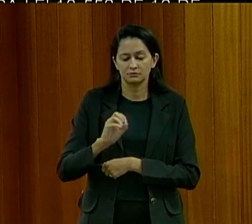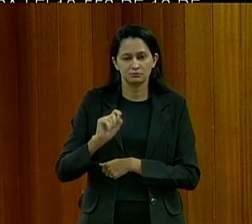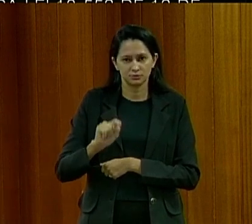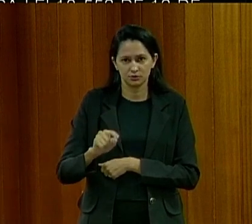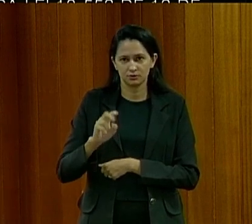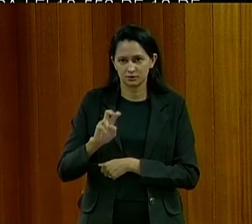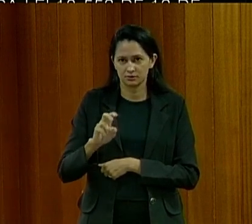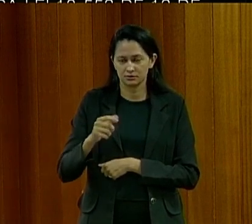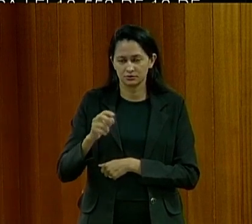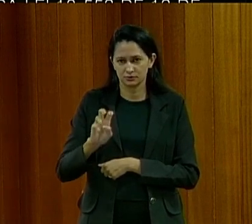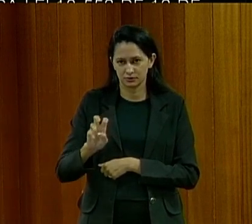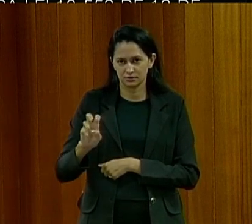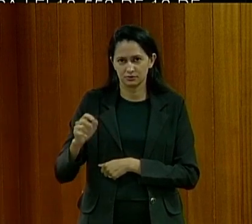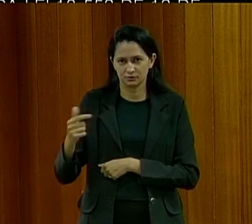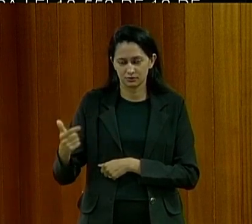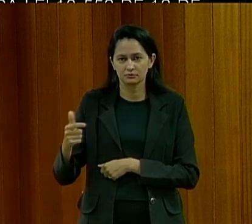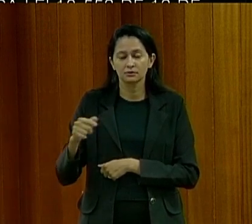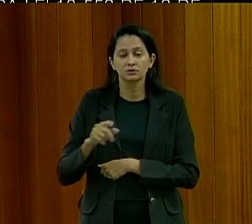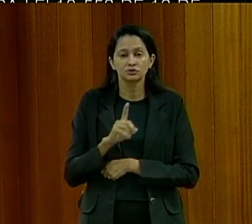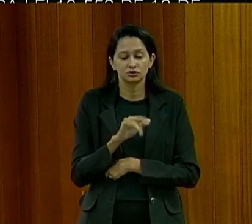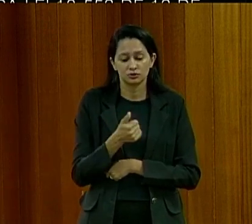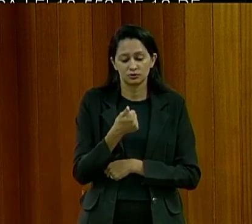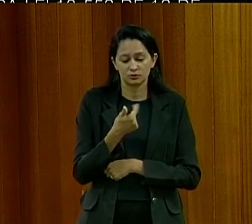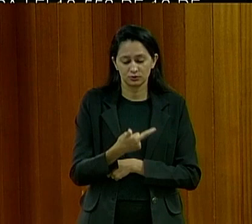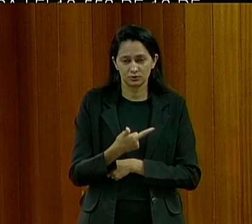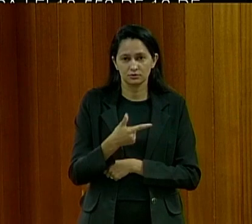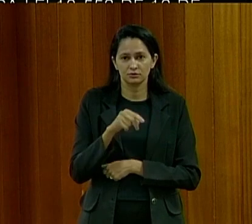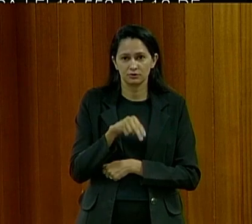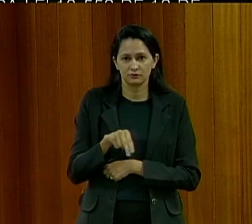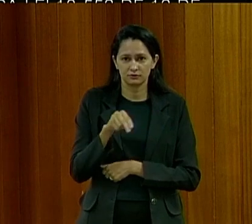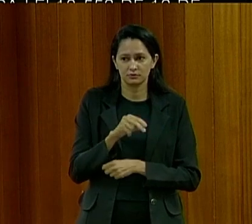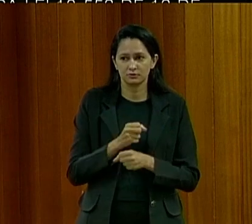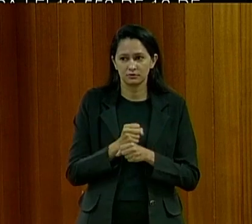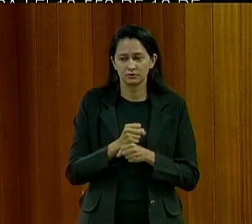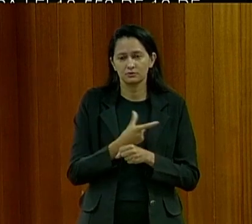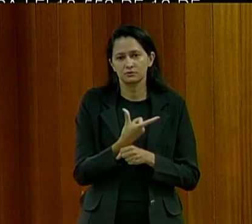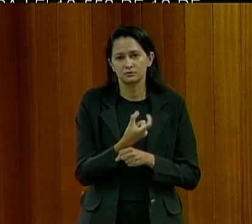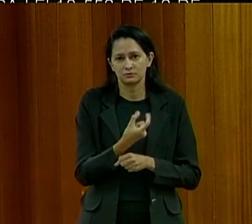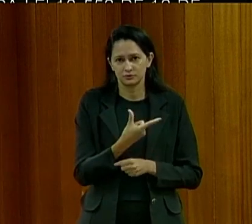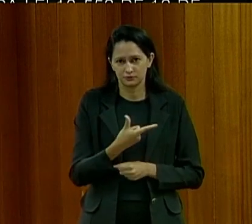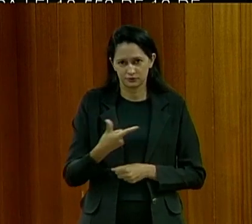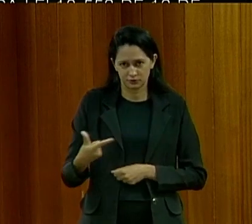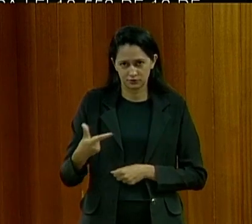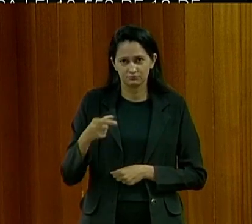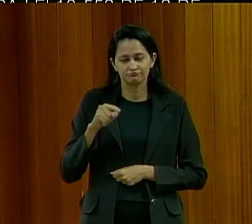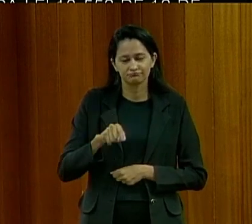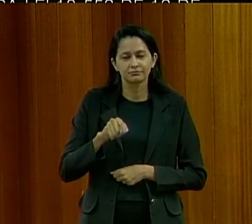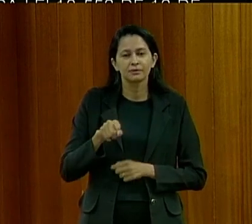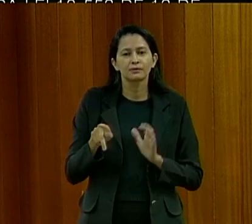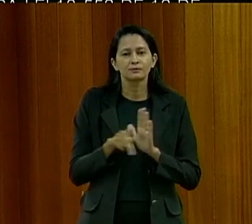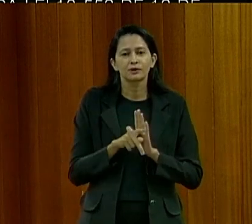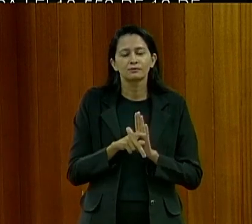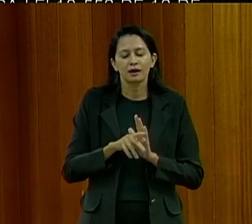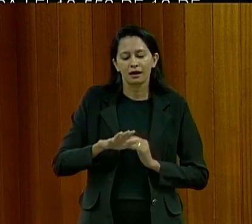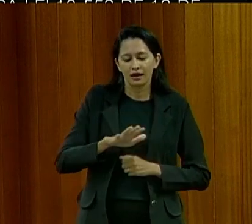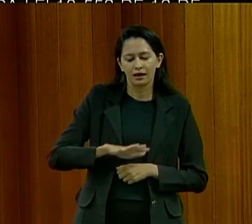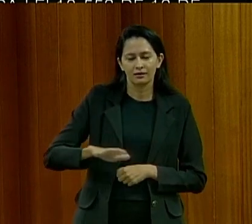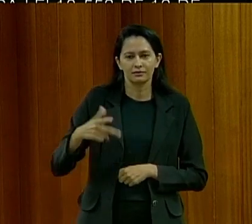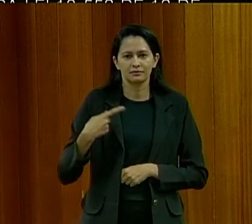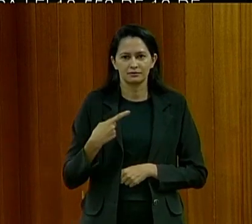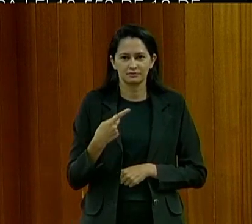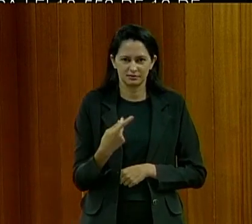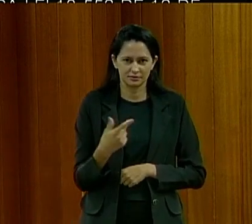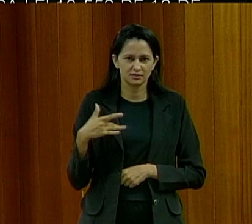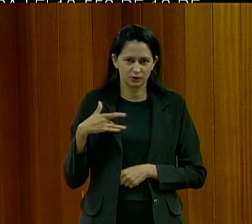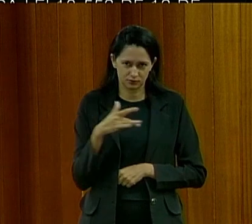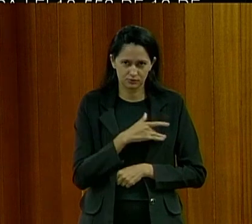2020, atendendo as unidades de saúde no município de Goiânia, os termos desta lei. Comissão